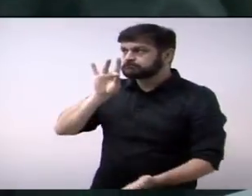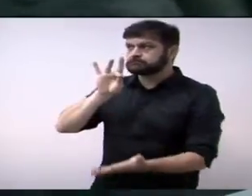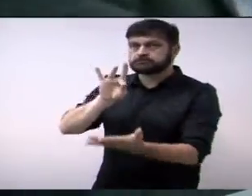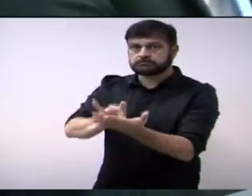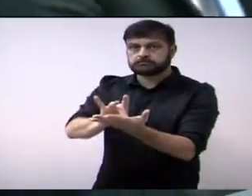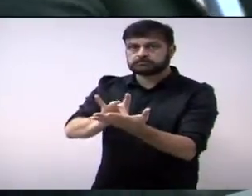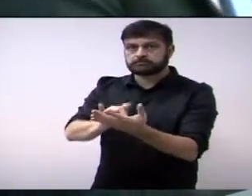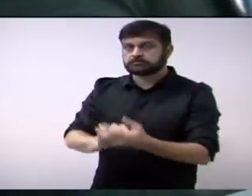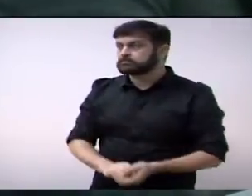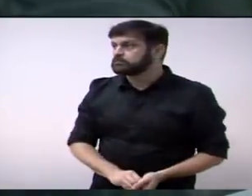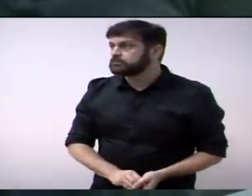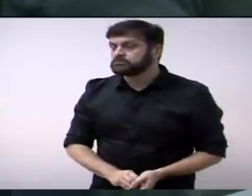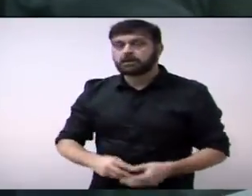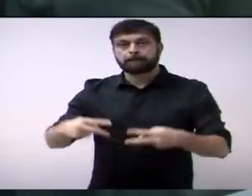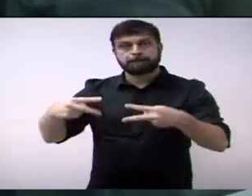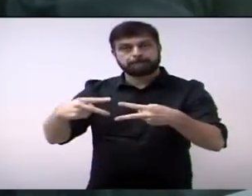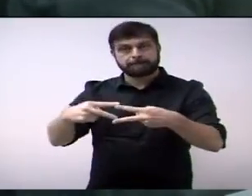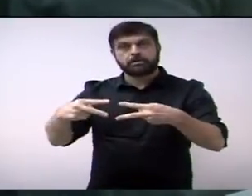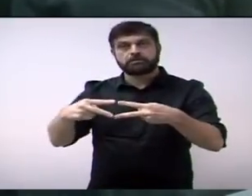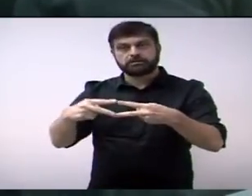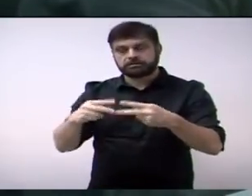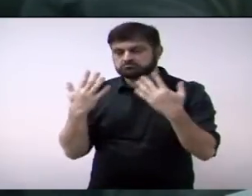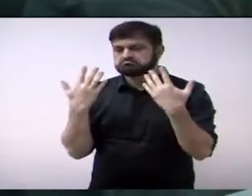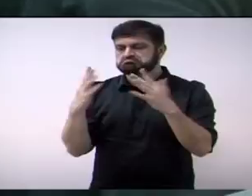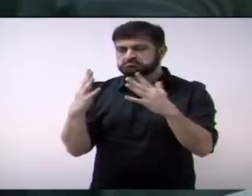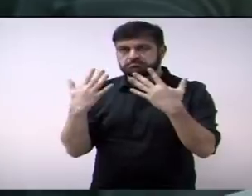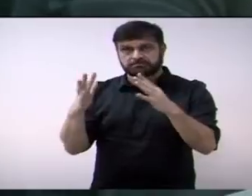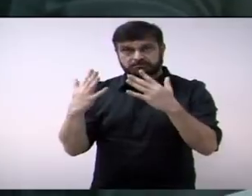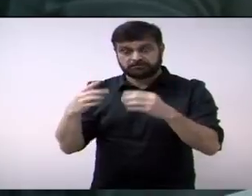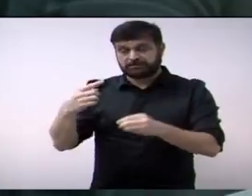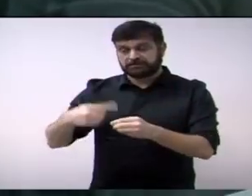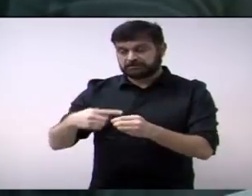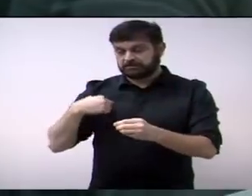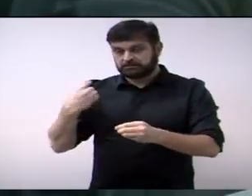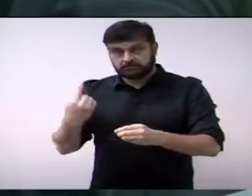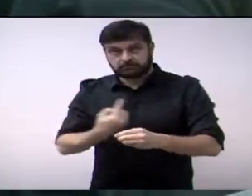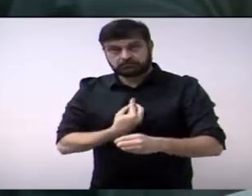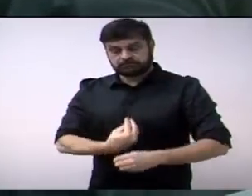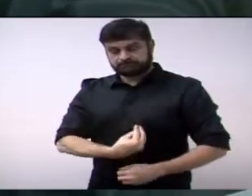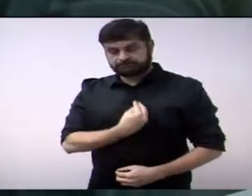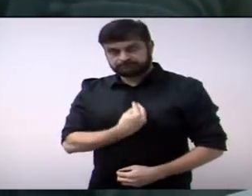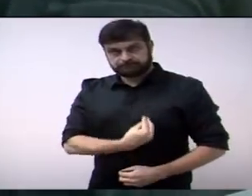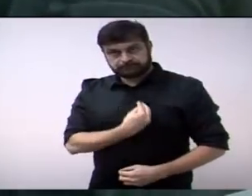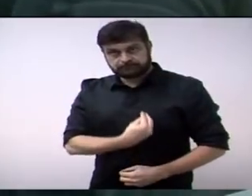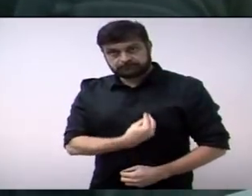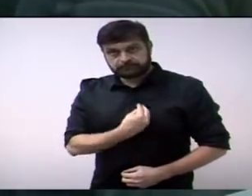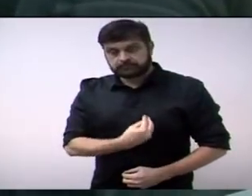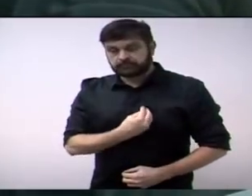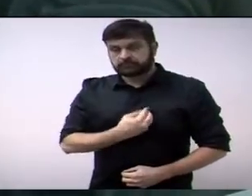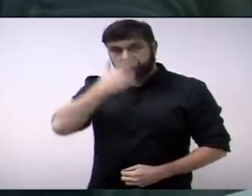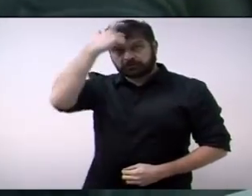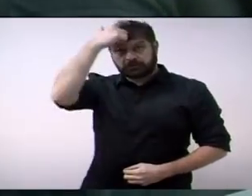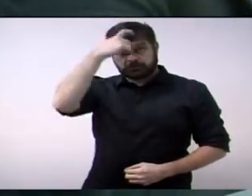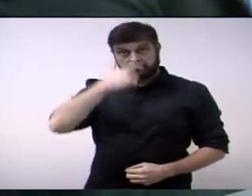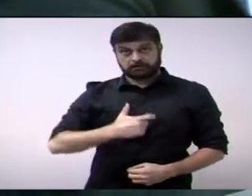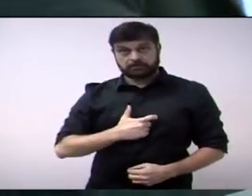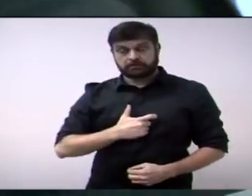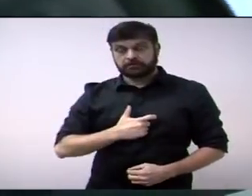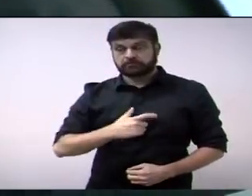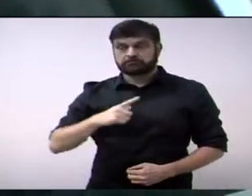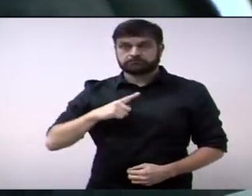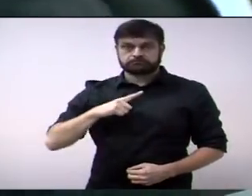nossa velha senhora Paulínia, nossa cidade onde a gente vive, onde eu particularmente